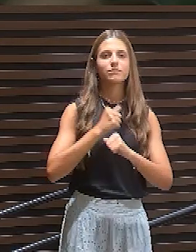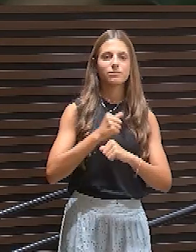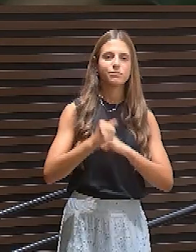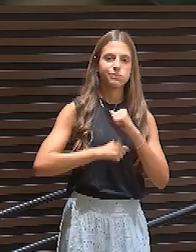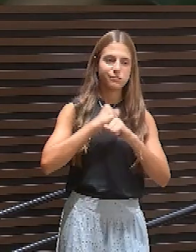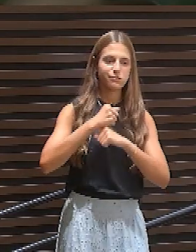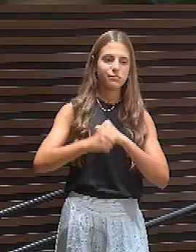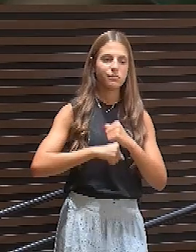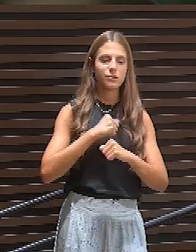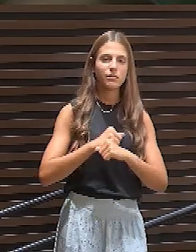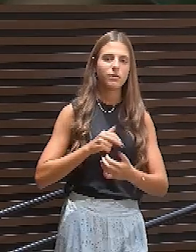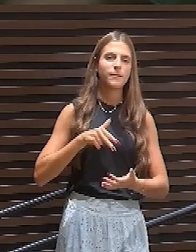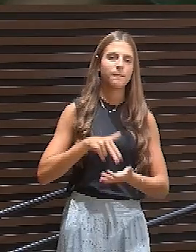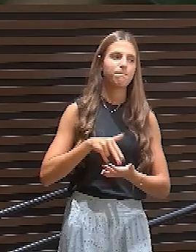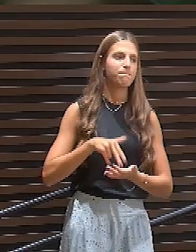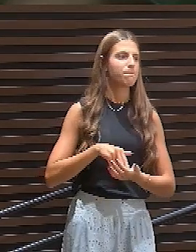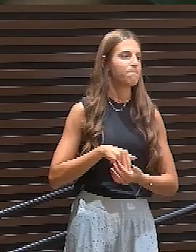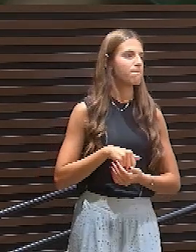Alguém ia dizer assim, mas